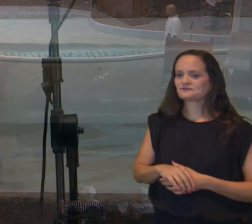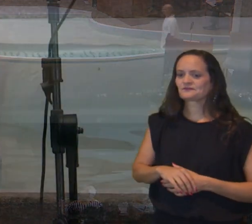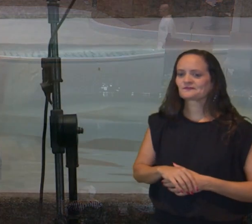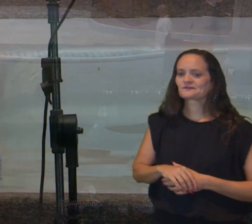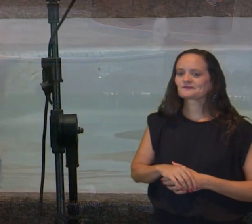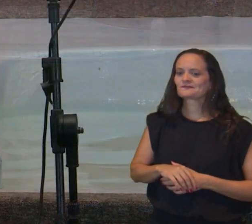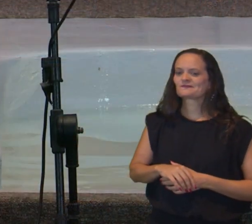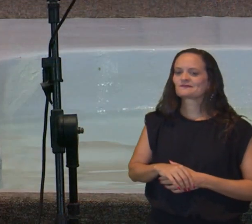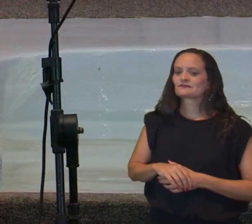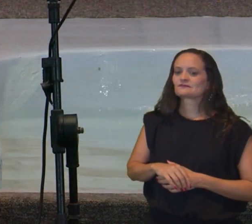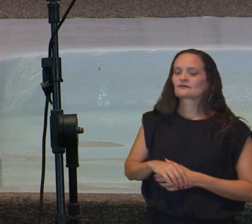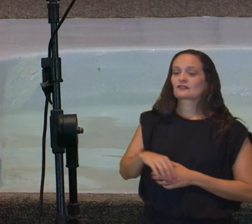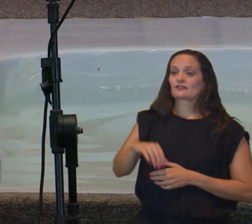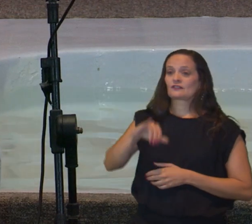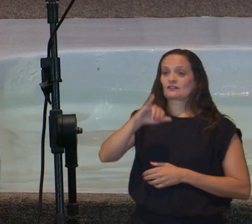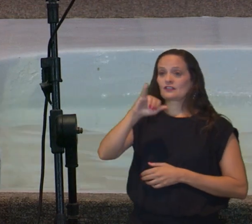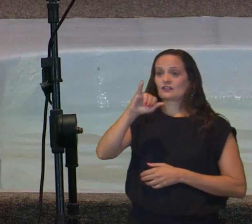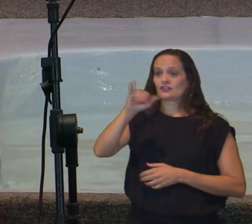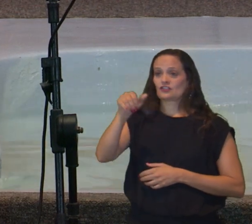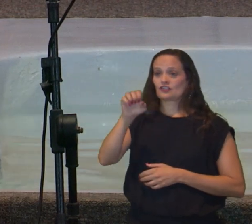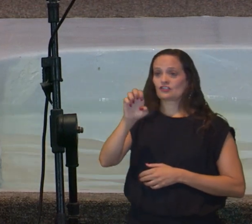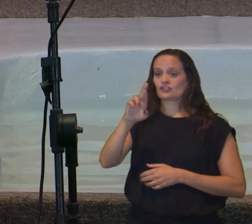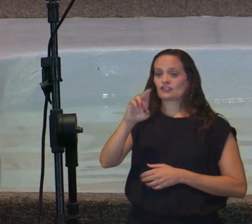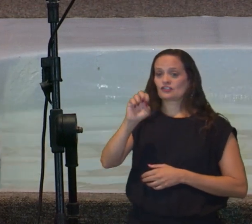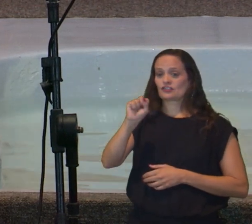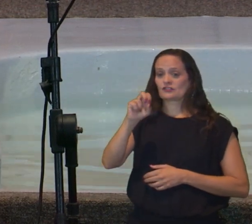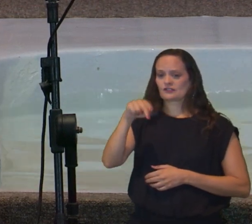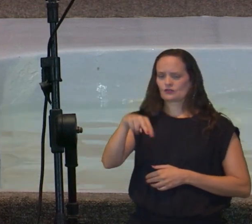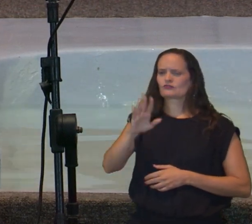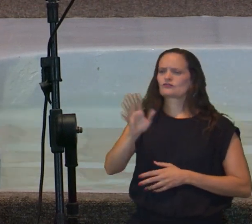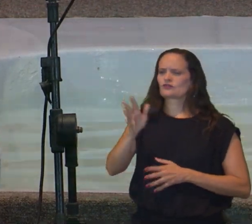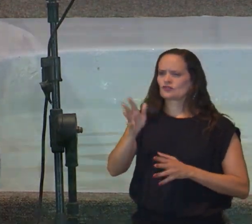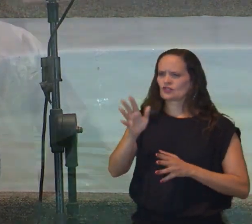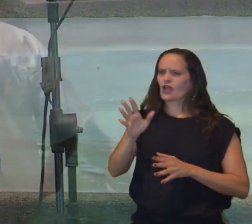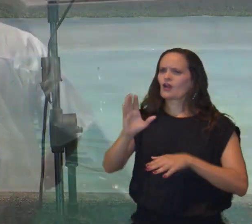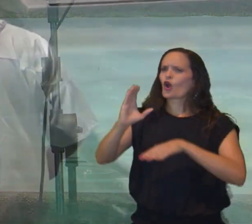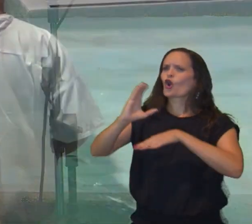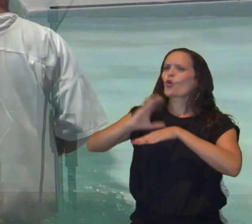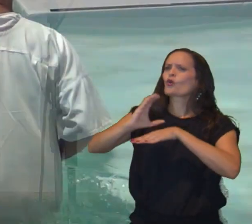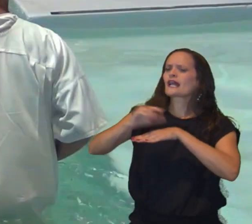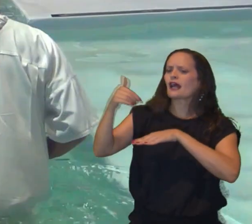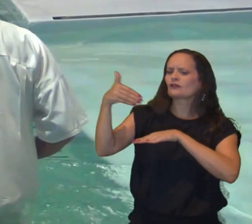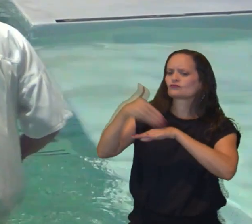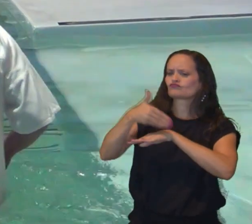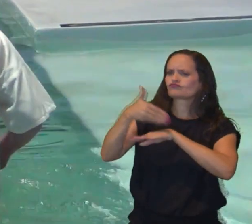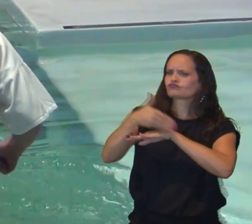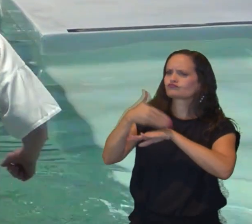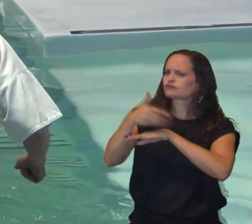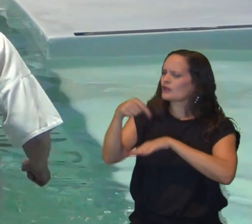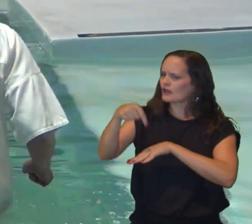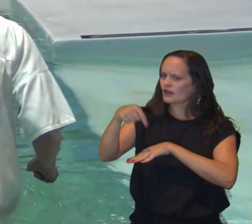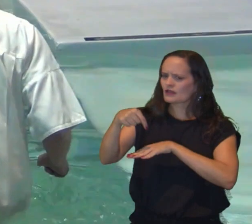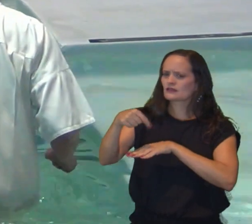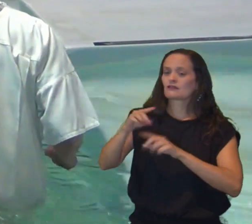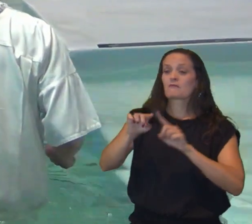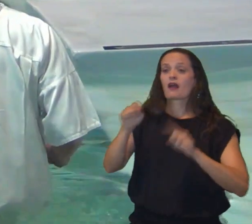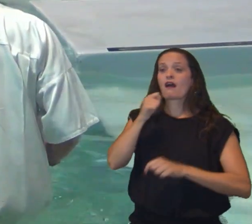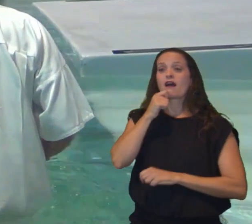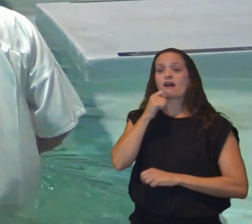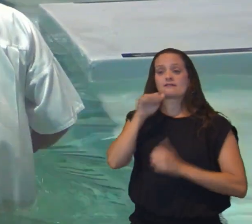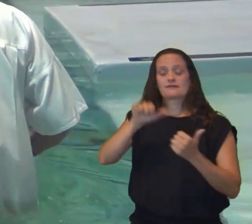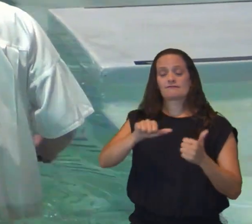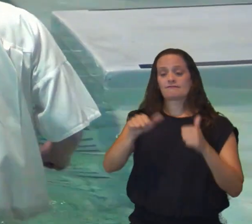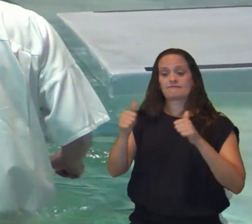O nosso irmão Gerson, ele já é um crente em Jesus de longa data, mas o batismo praticado